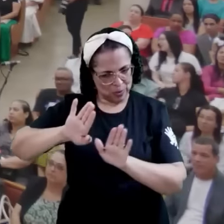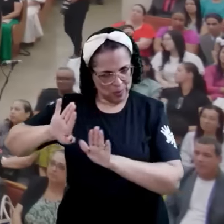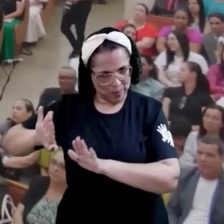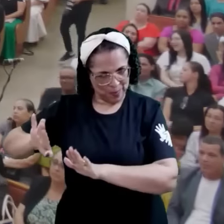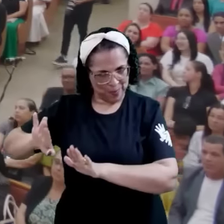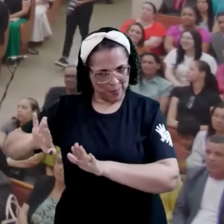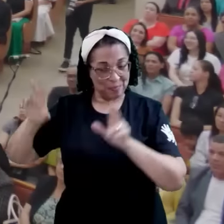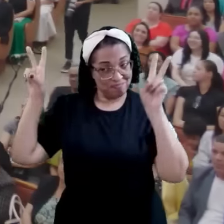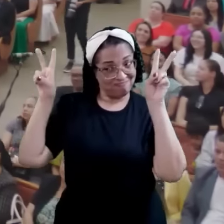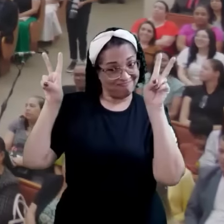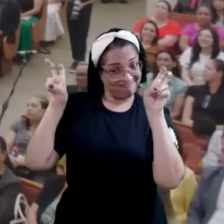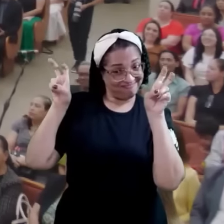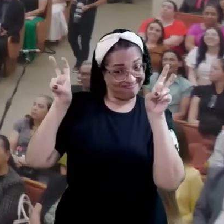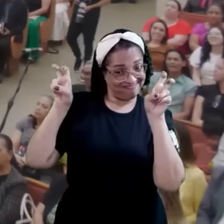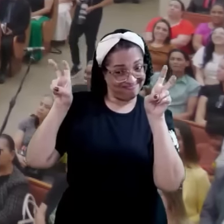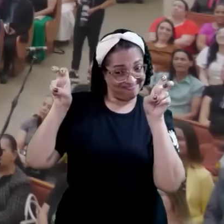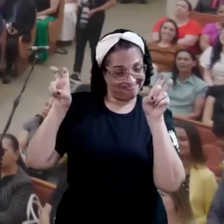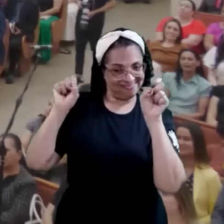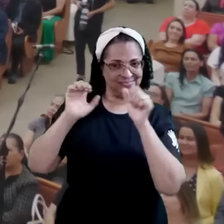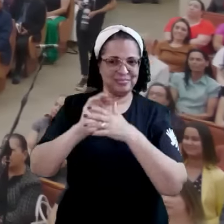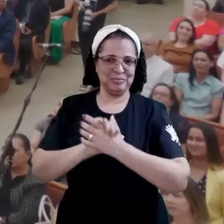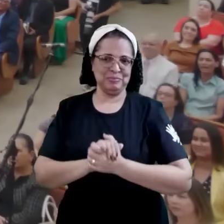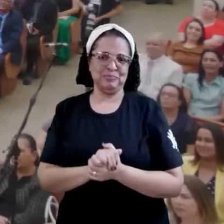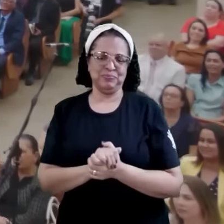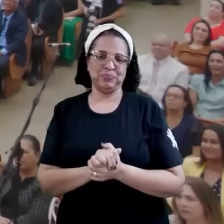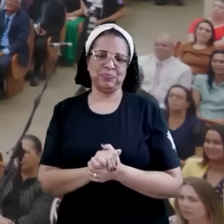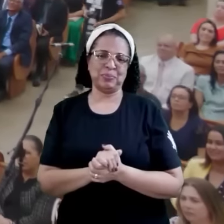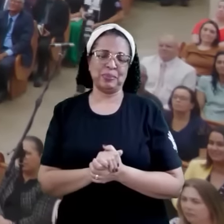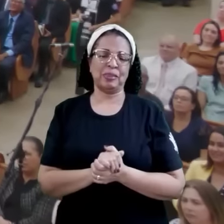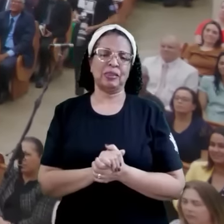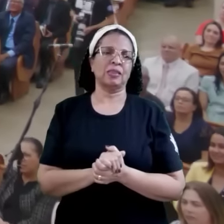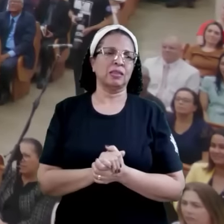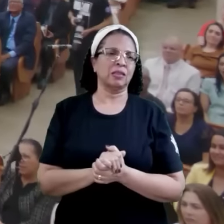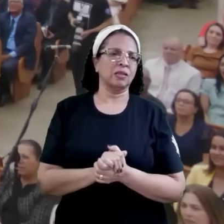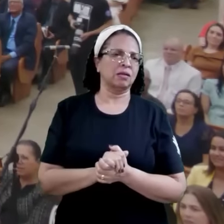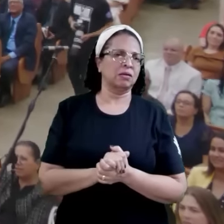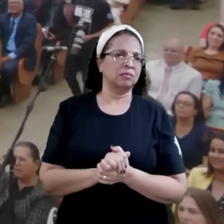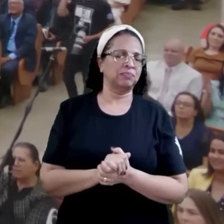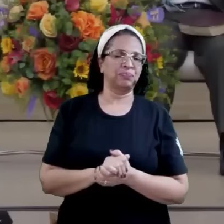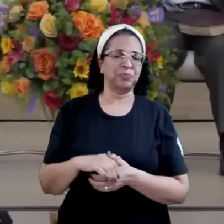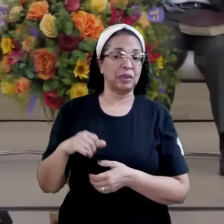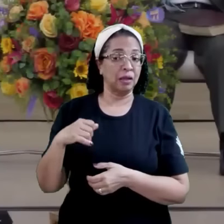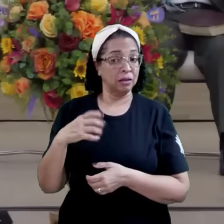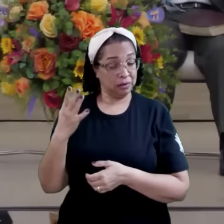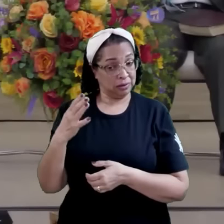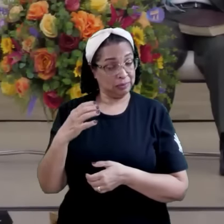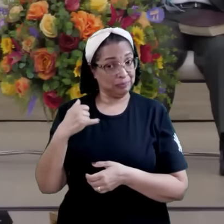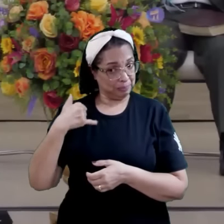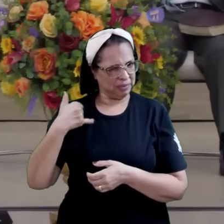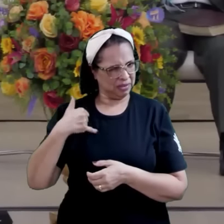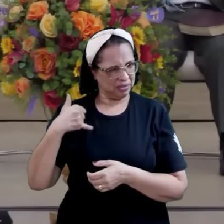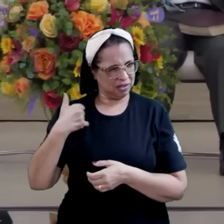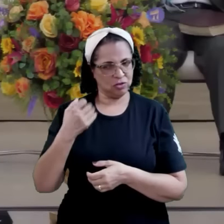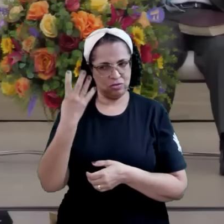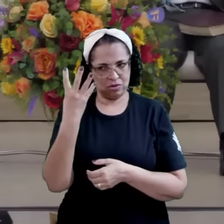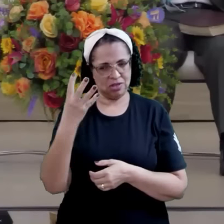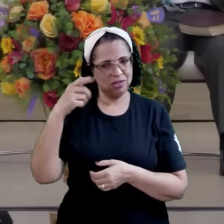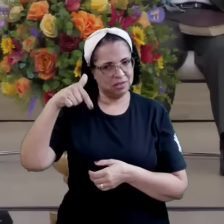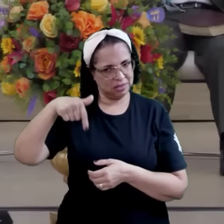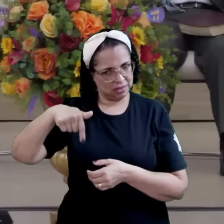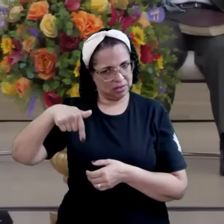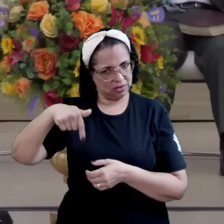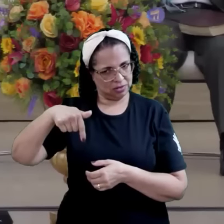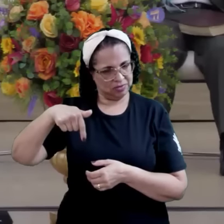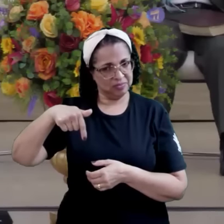parentes mas se eu tiver 47 anos de vida 47 anos de fé e não tiver um testemunho para contar é melhor eu rever os